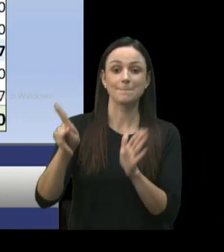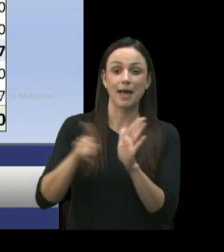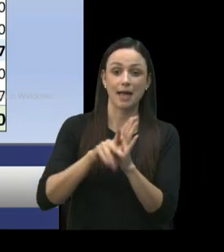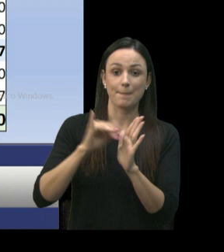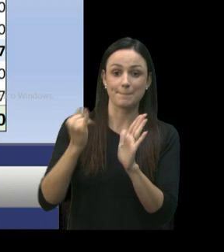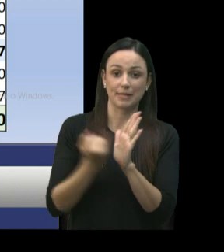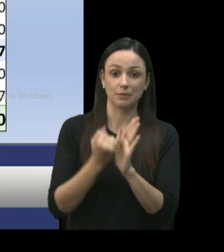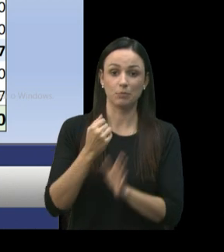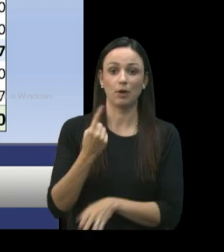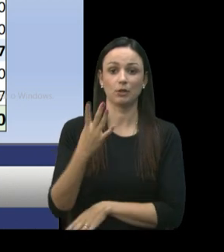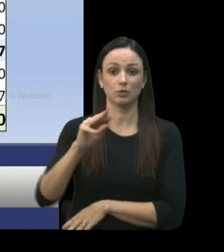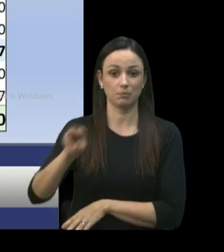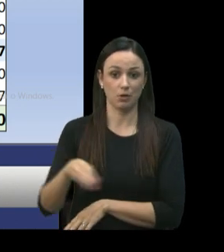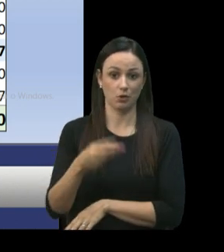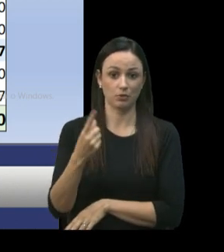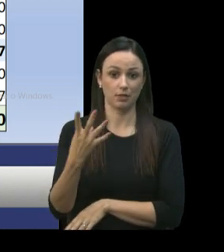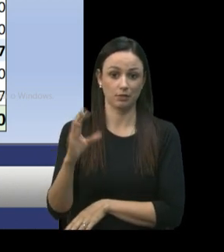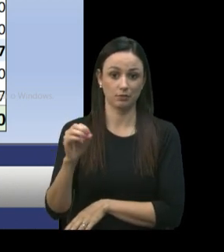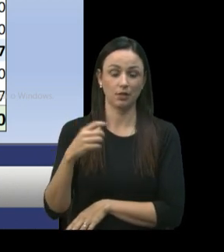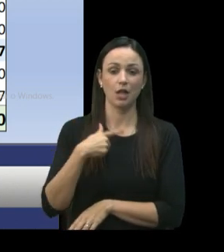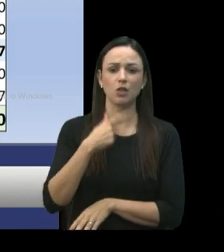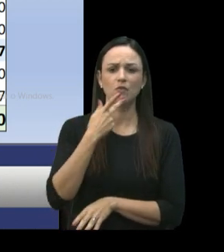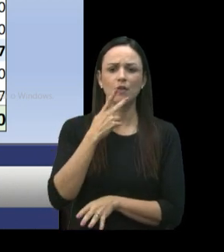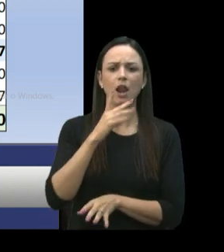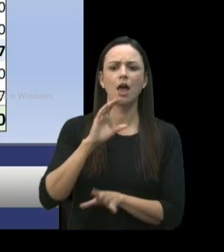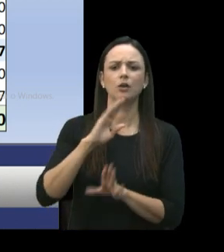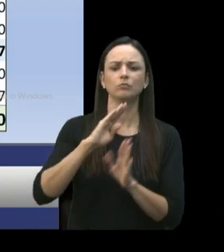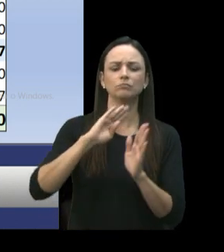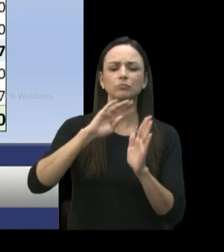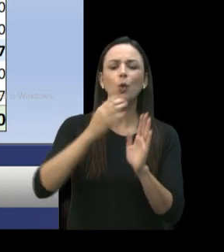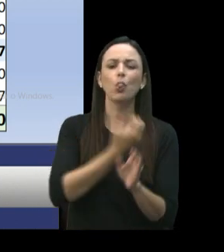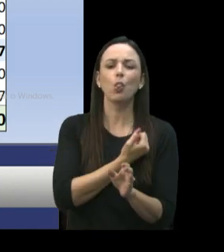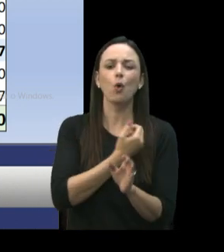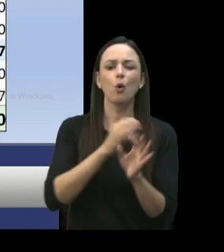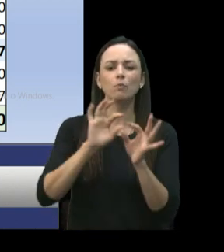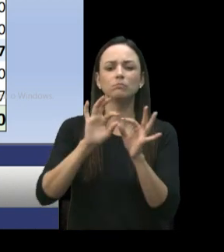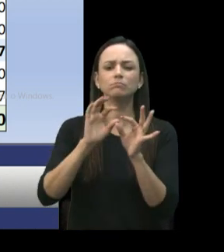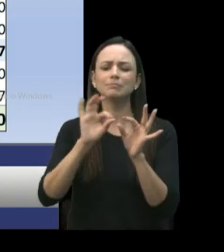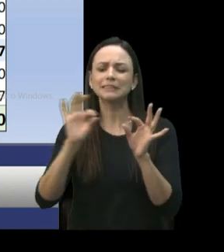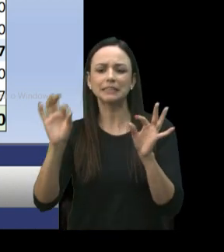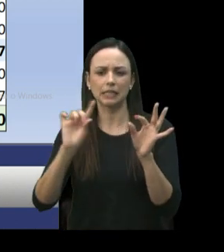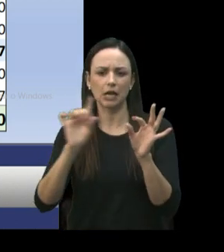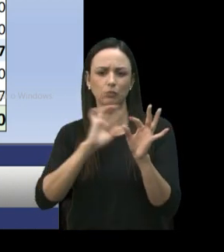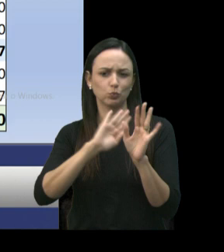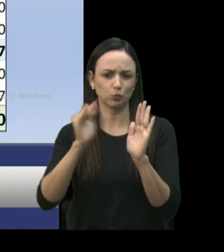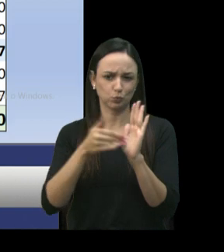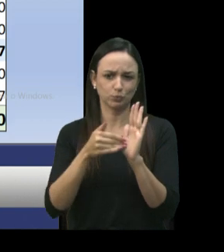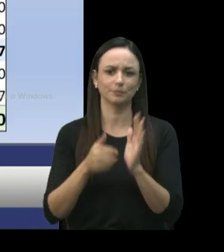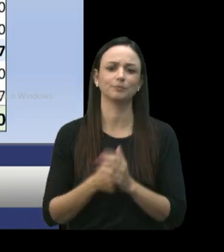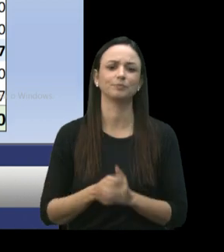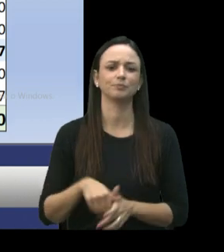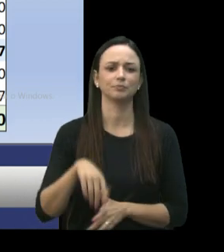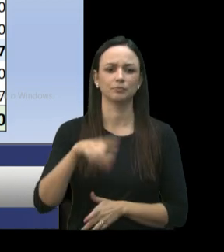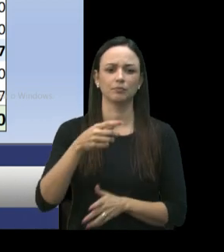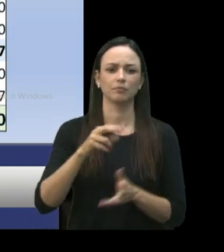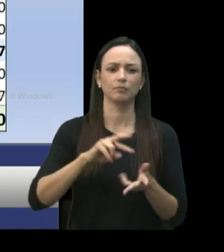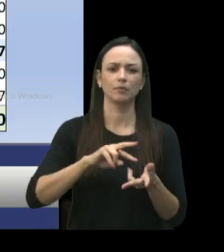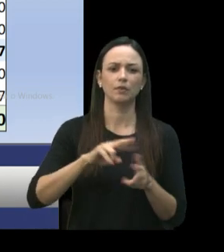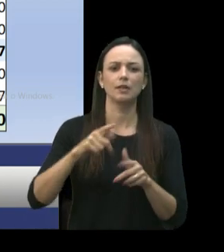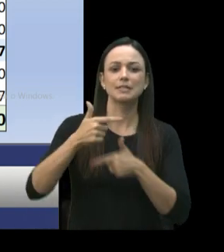14.140.000. Eu estou arredondando os números, tá? Receitas e serviço,